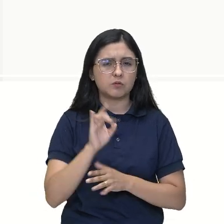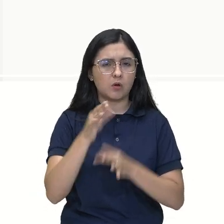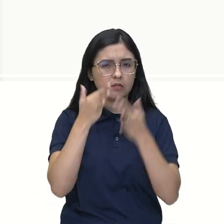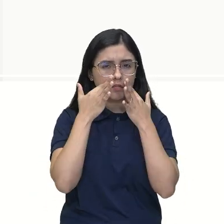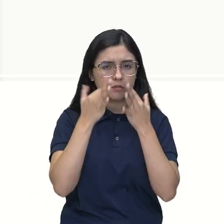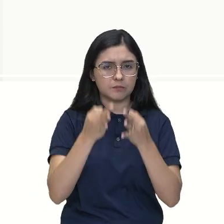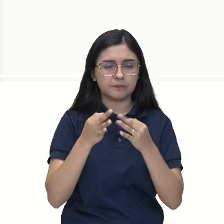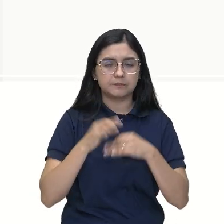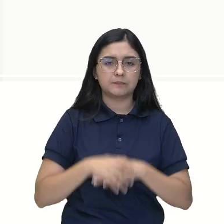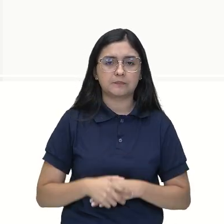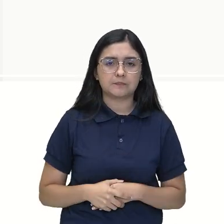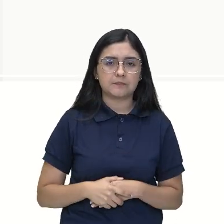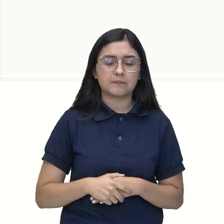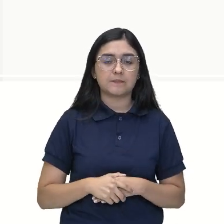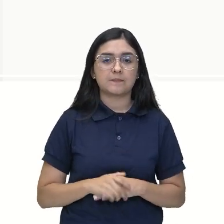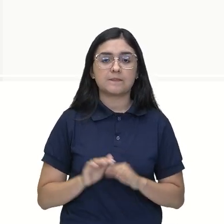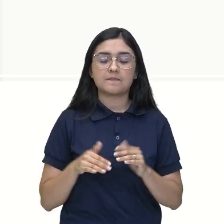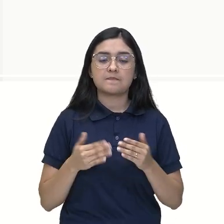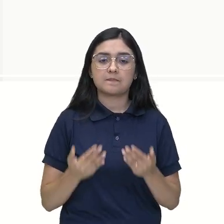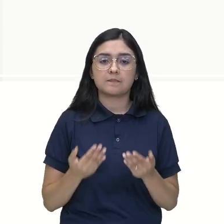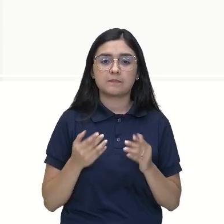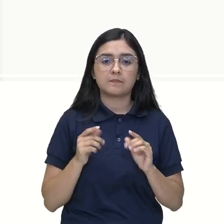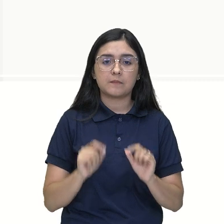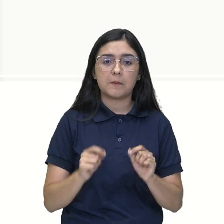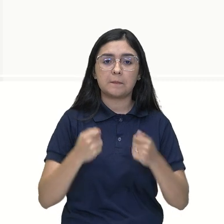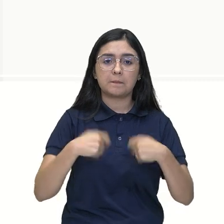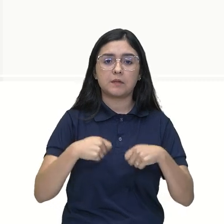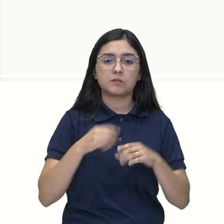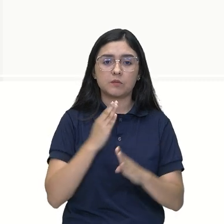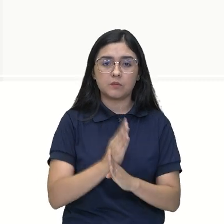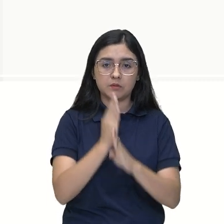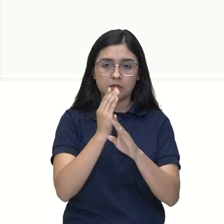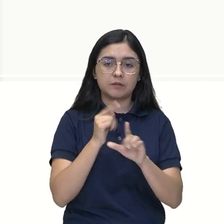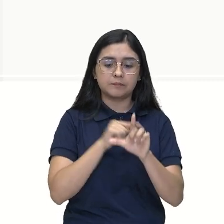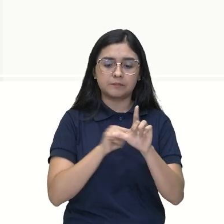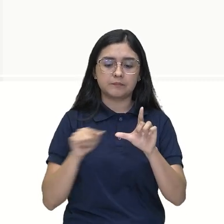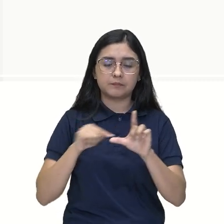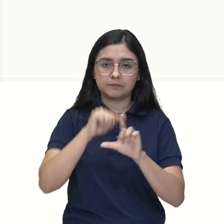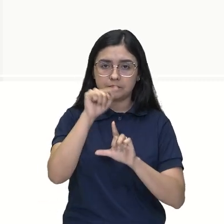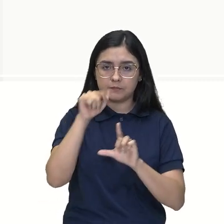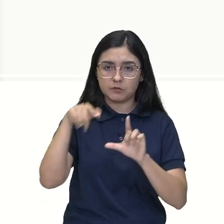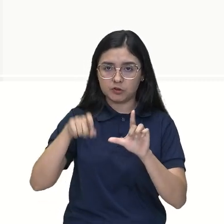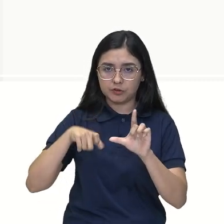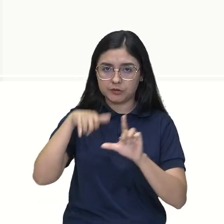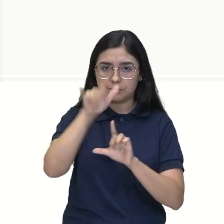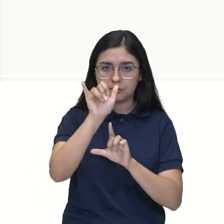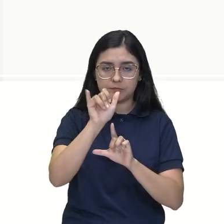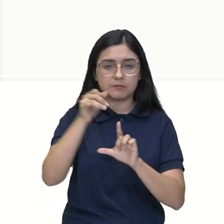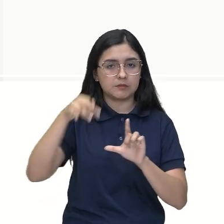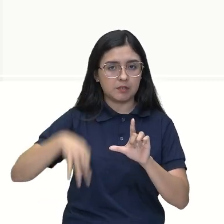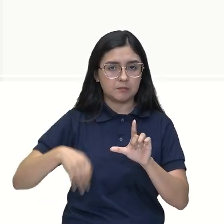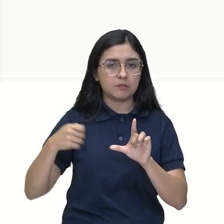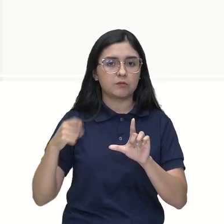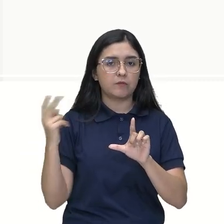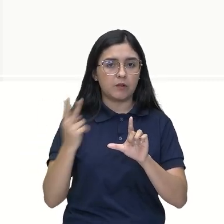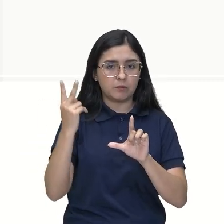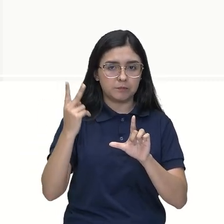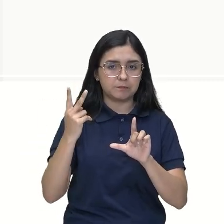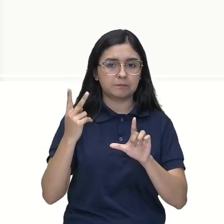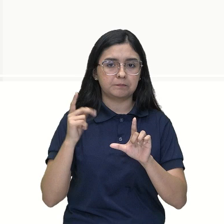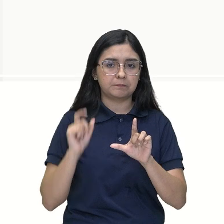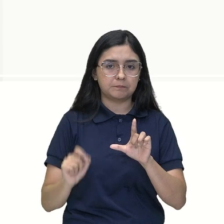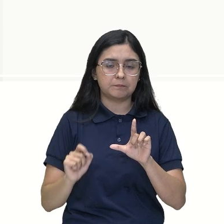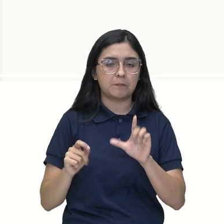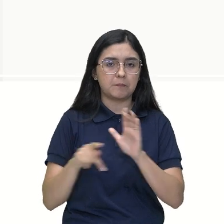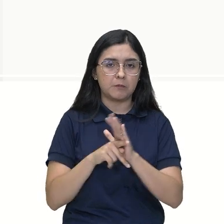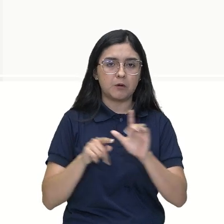aqui. Então, eu preciso encontrar as coordenadas x e y, tá? Que são as coordenadas